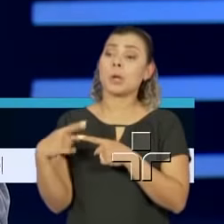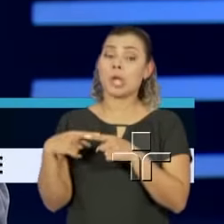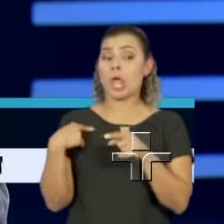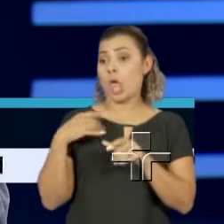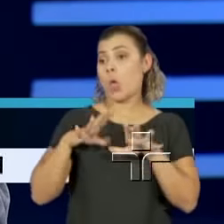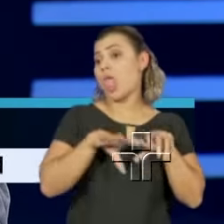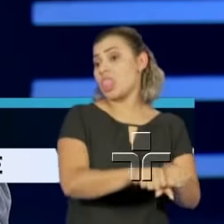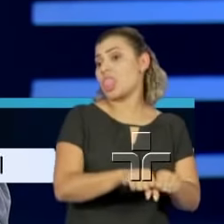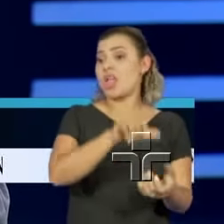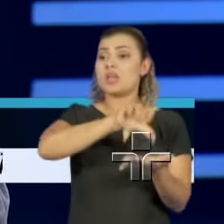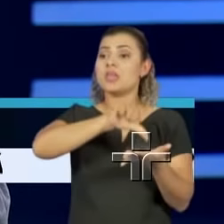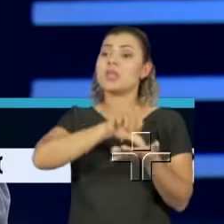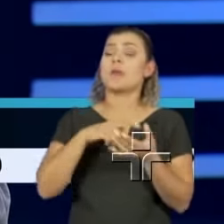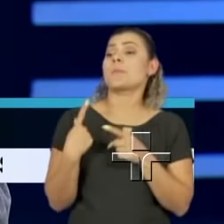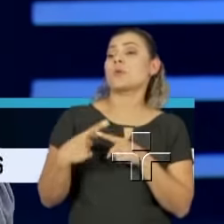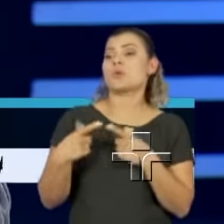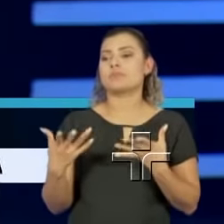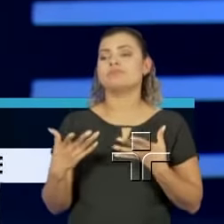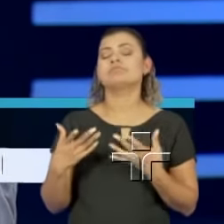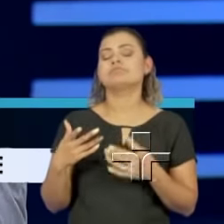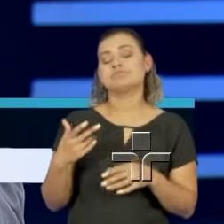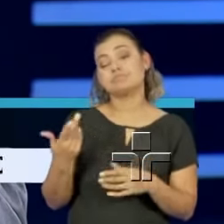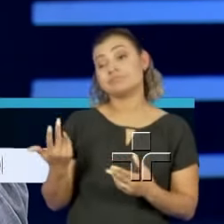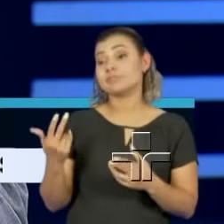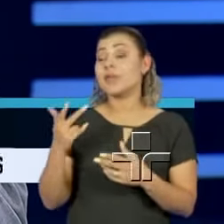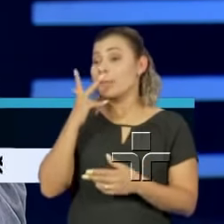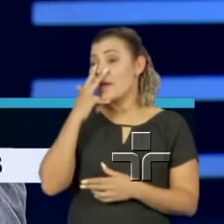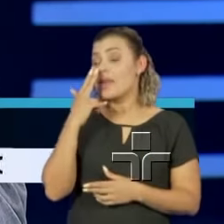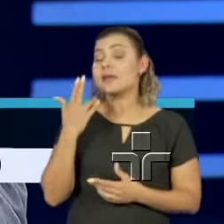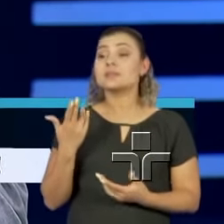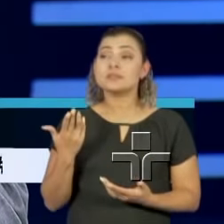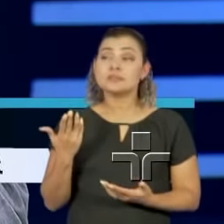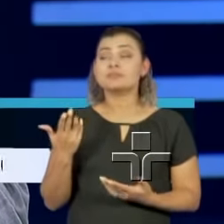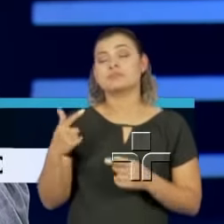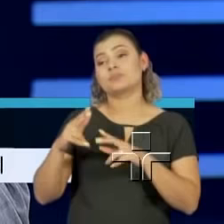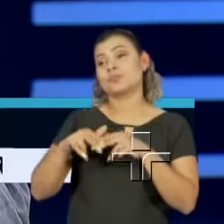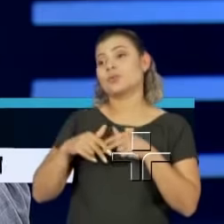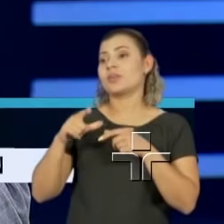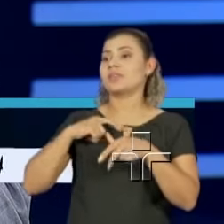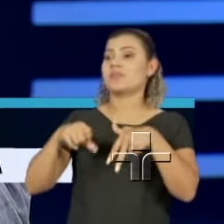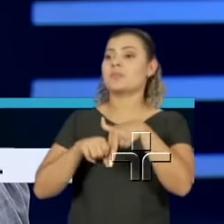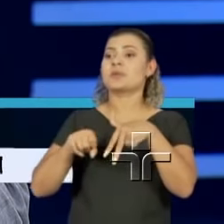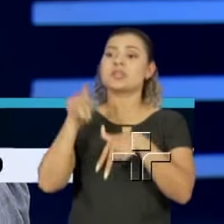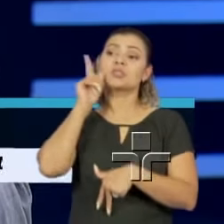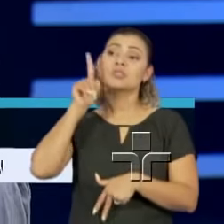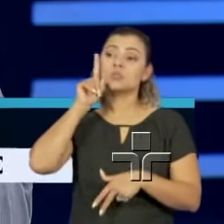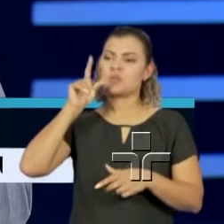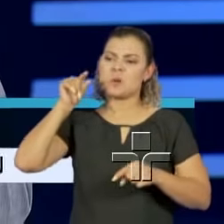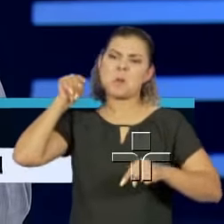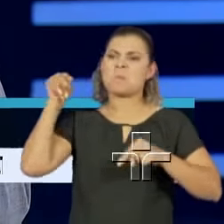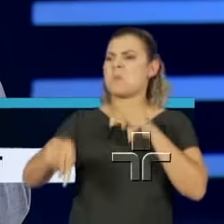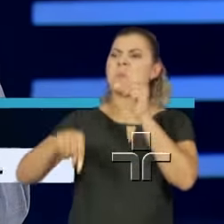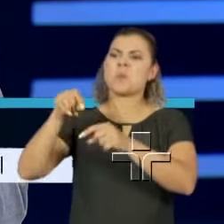intervenção no Irã, principalmente depois do ataque à embaixada americana e,